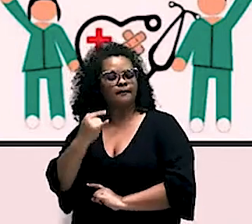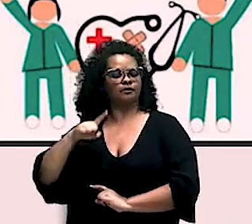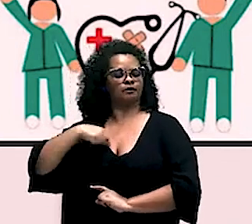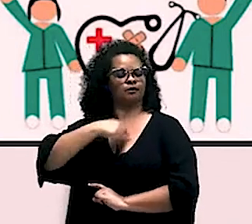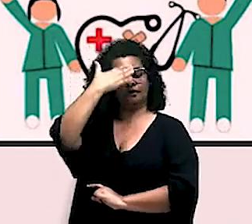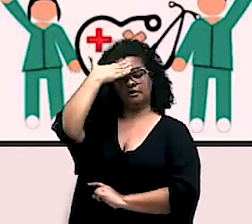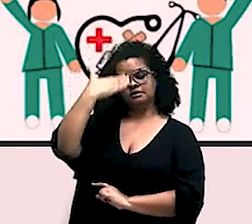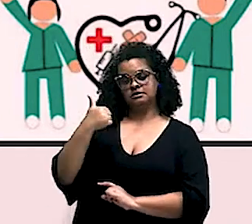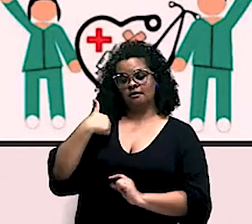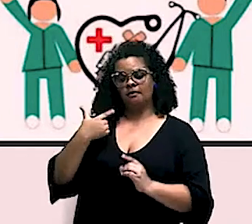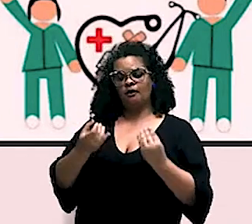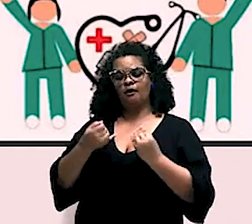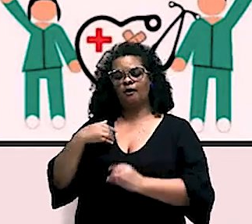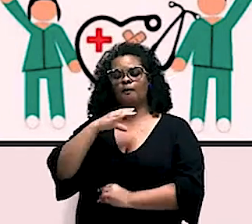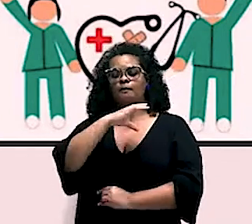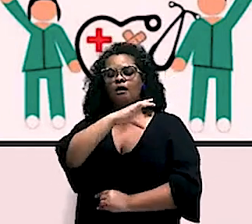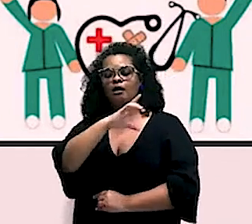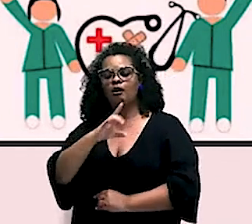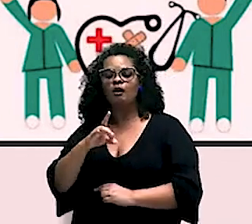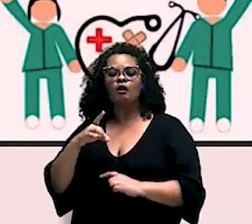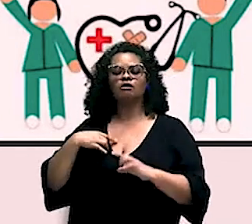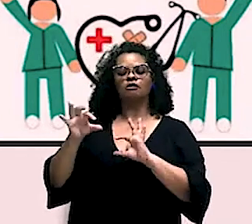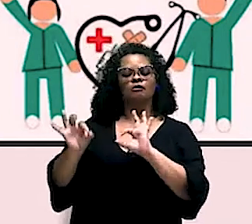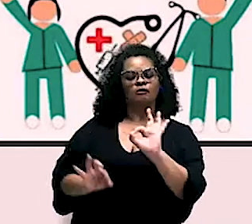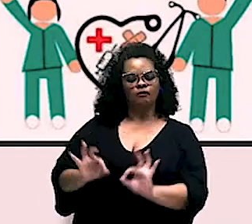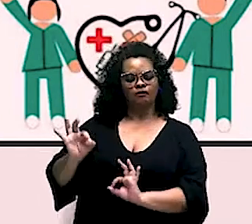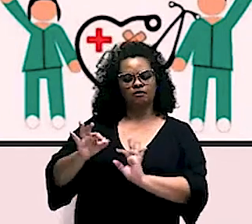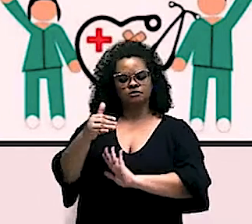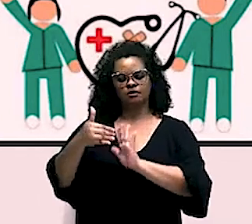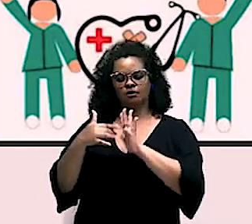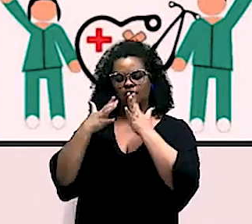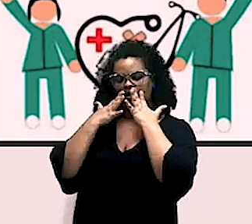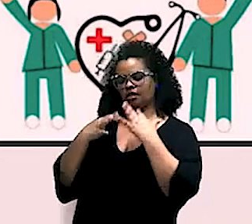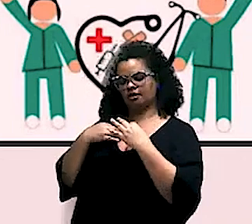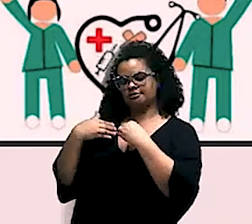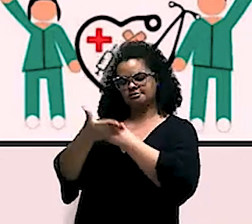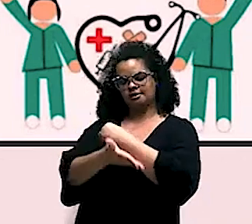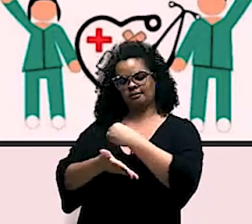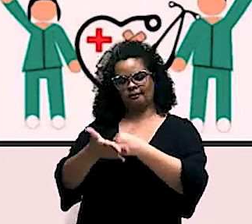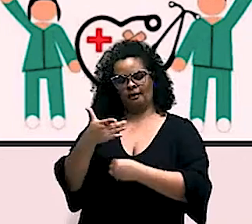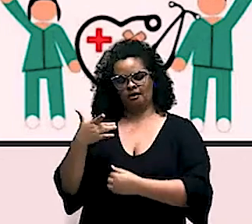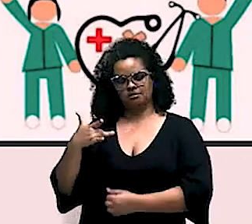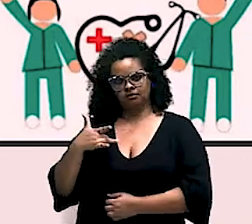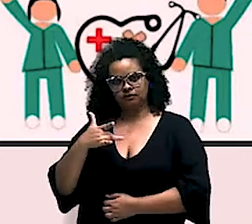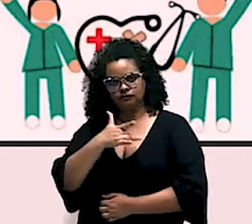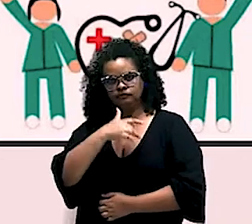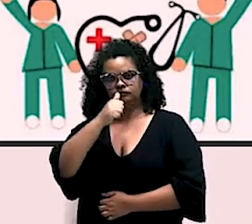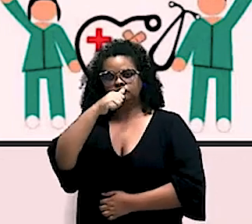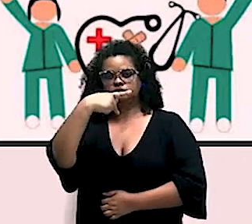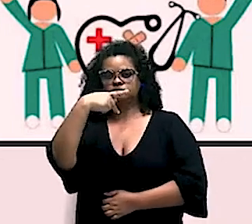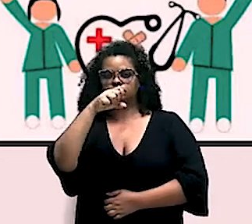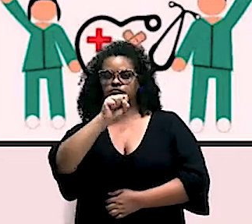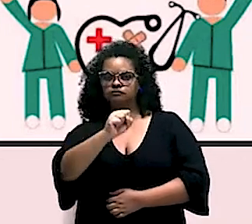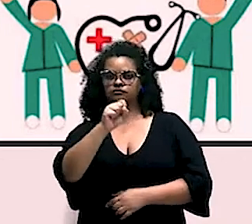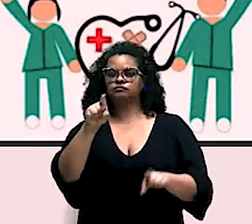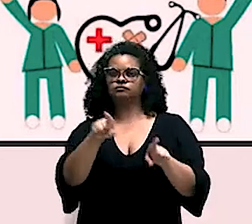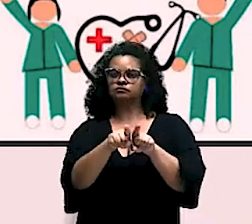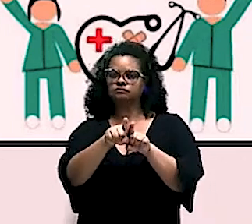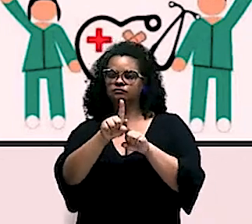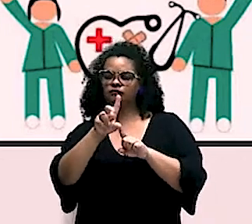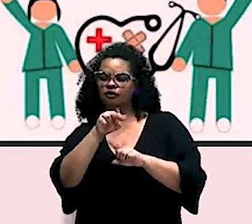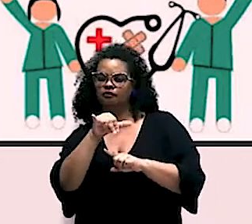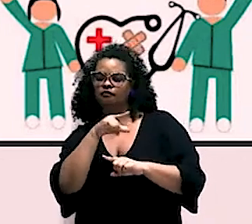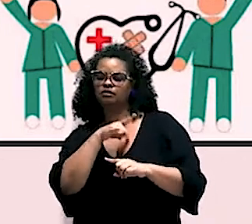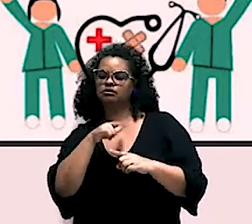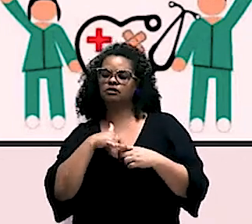papel coordenador da APS dentro da rede de atenção à saúde, né? É da APS que ocorre a organização, o direcionamento,